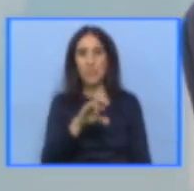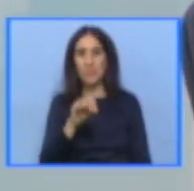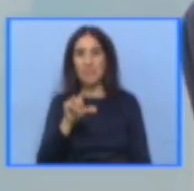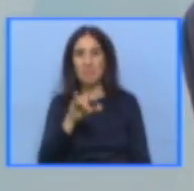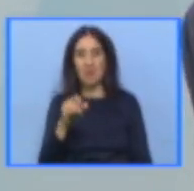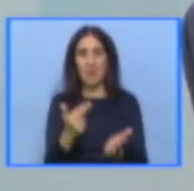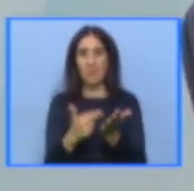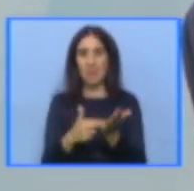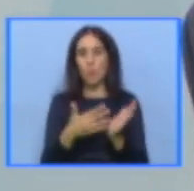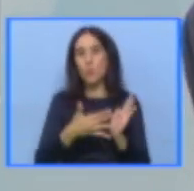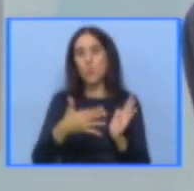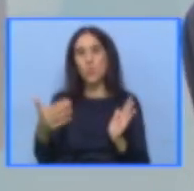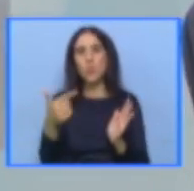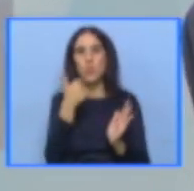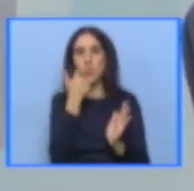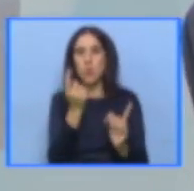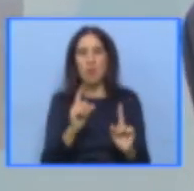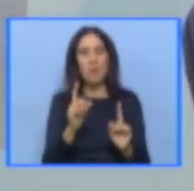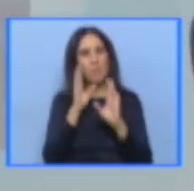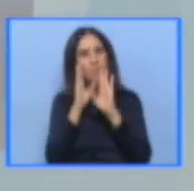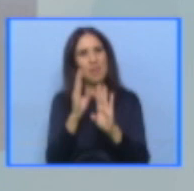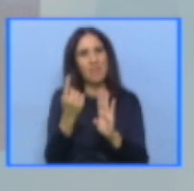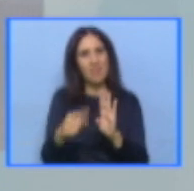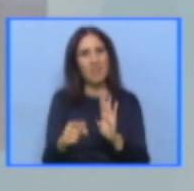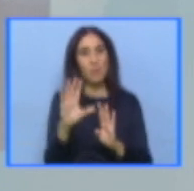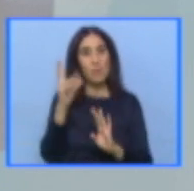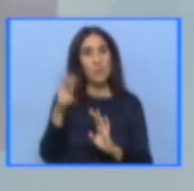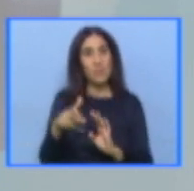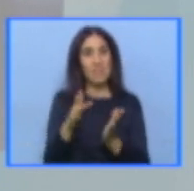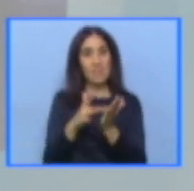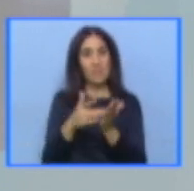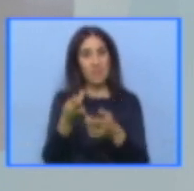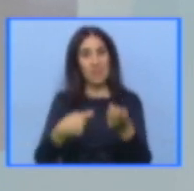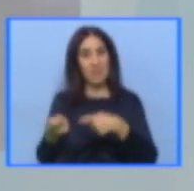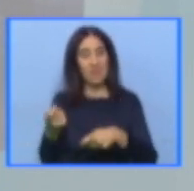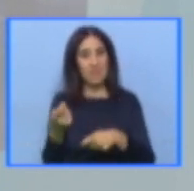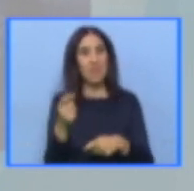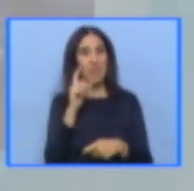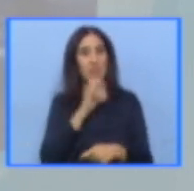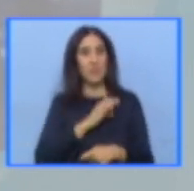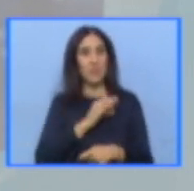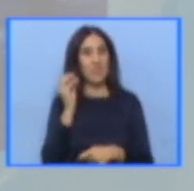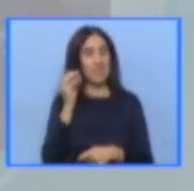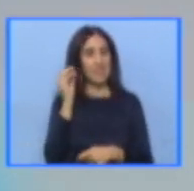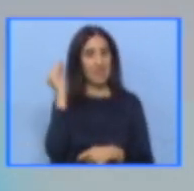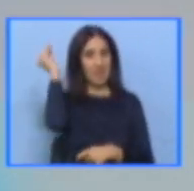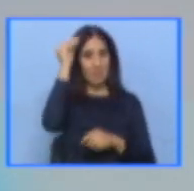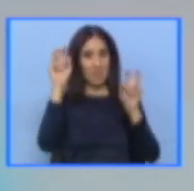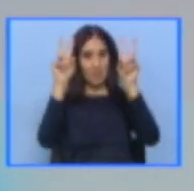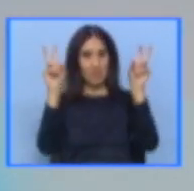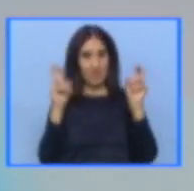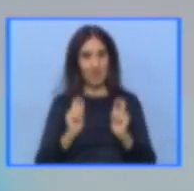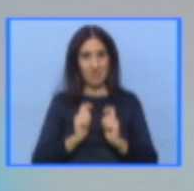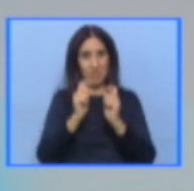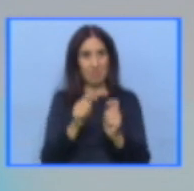não faltará muito, mas estaremos atentos quando surgir nas livrarias Senhora da República, é assim que se irá